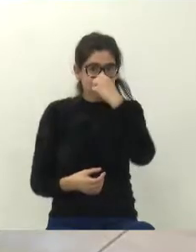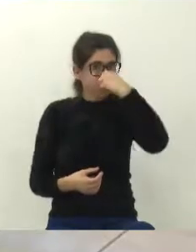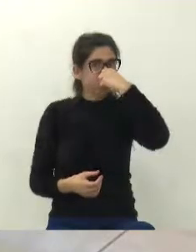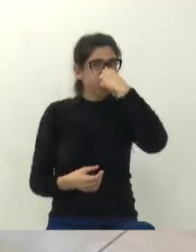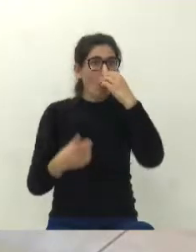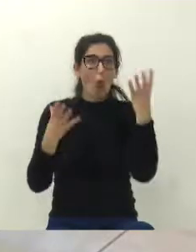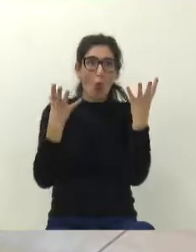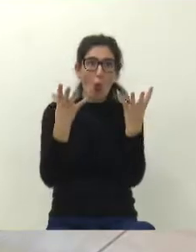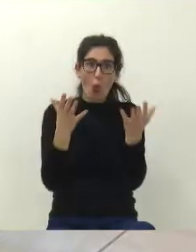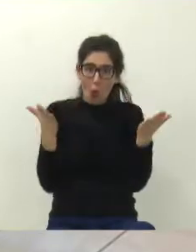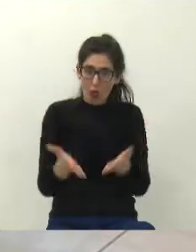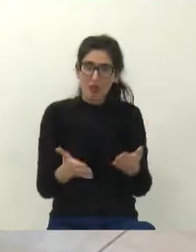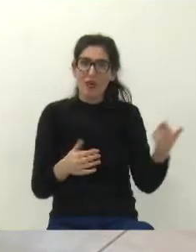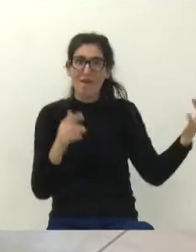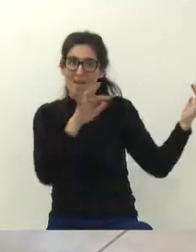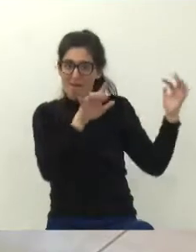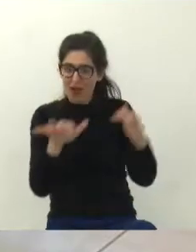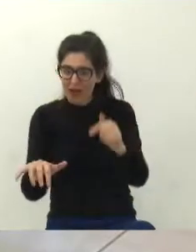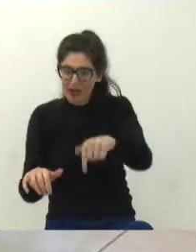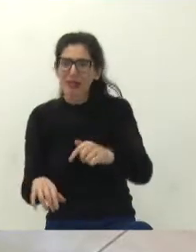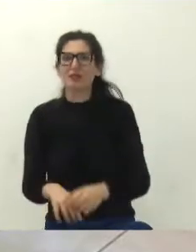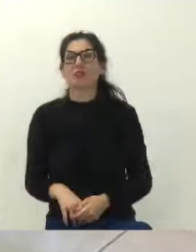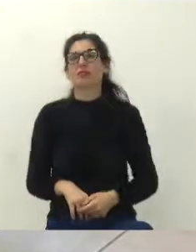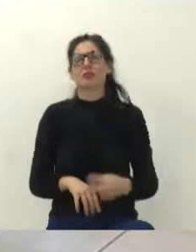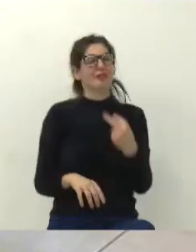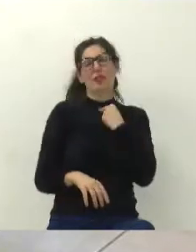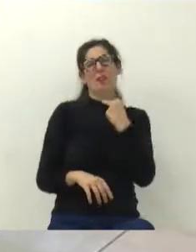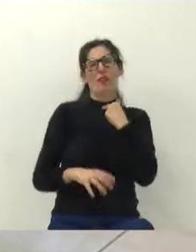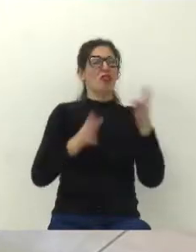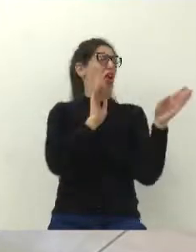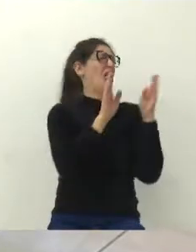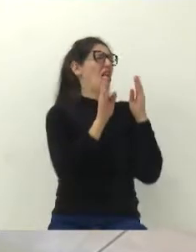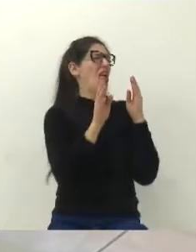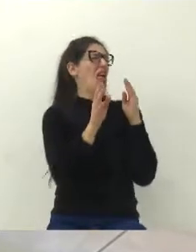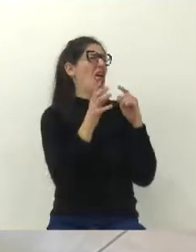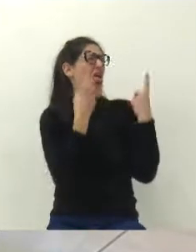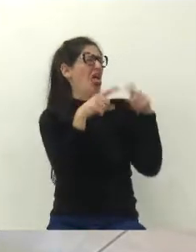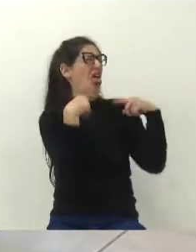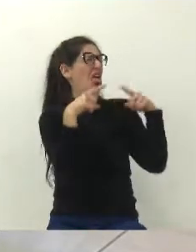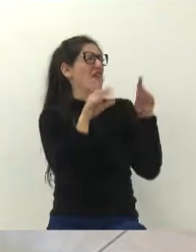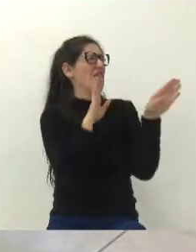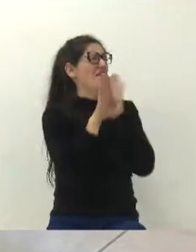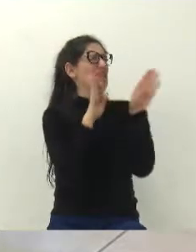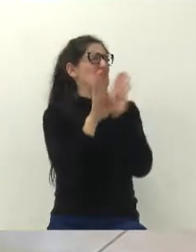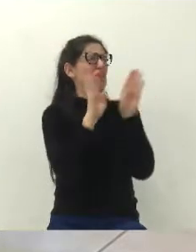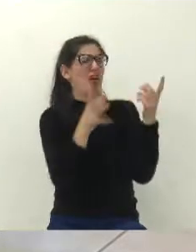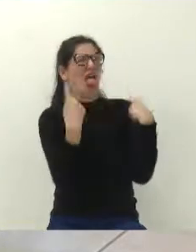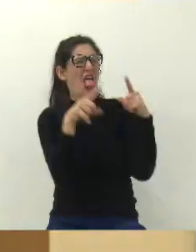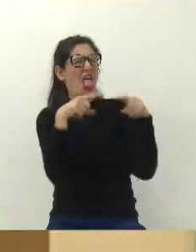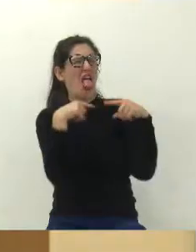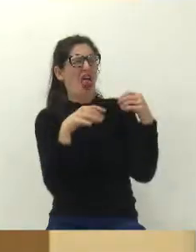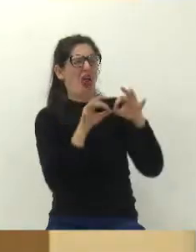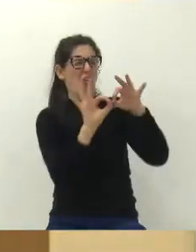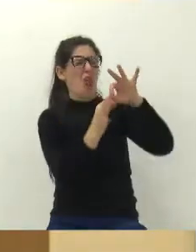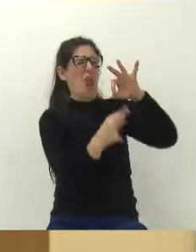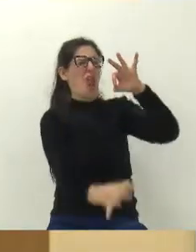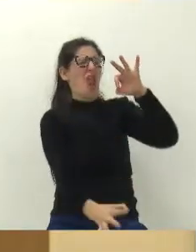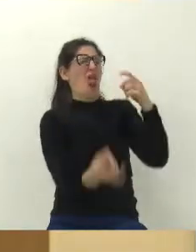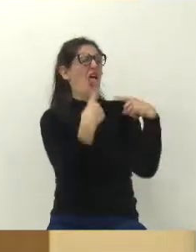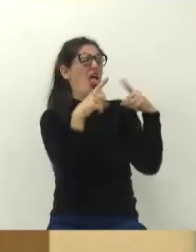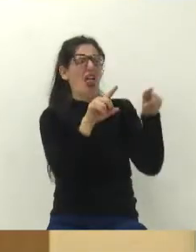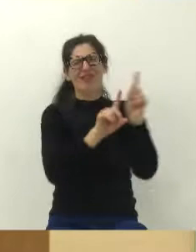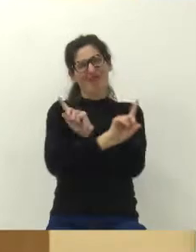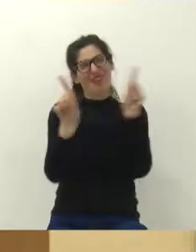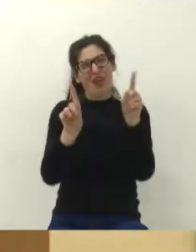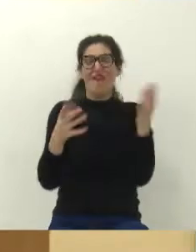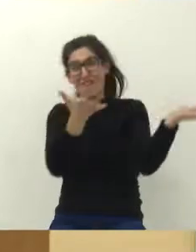adianta você reclamar no Facebook. O interessante é você estar presente aqui, nas audiências, para você fazer a sua reclamação, né? Então, fica